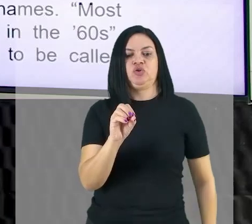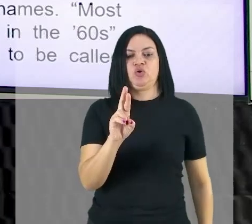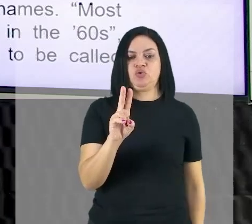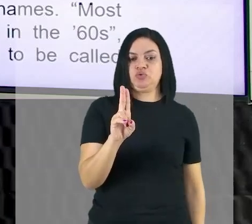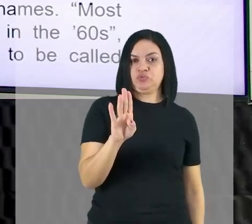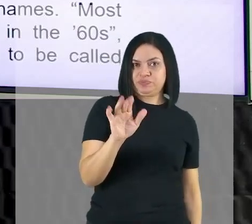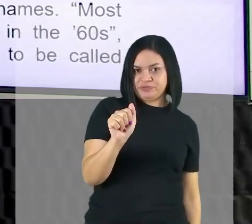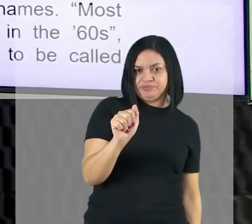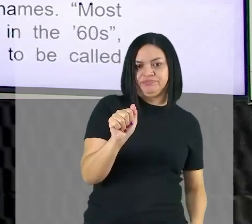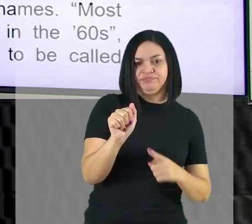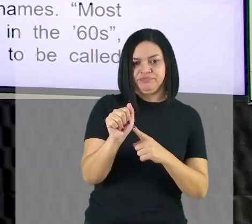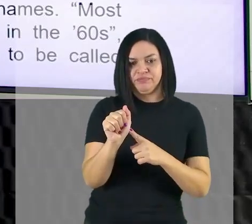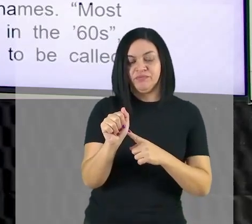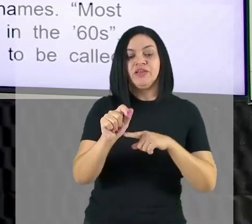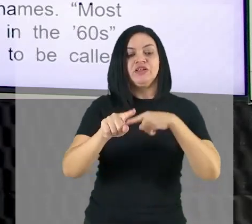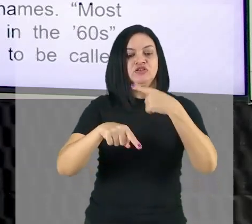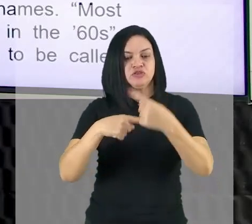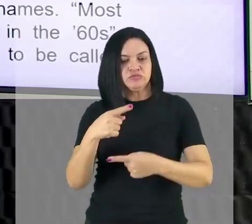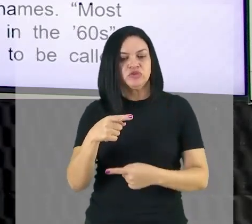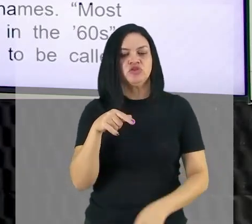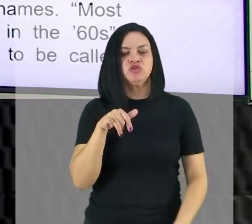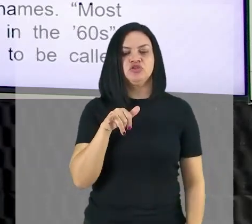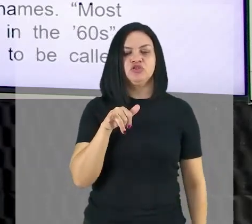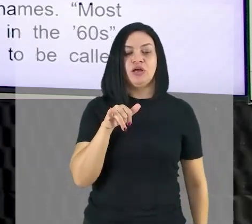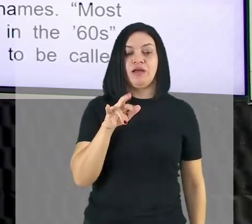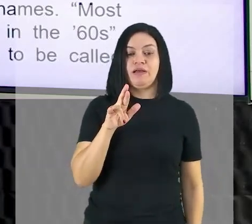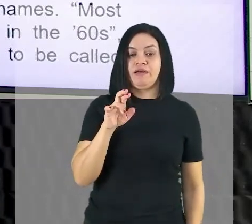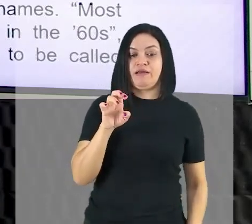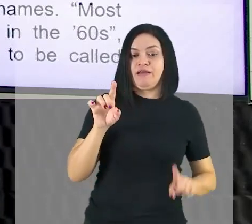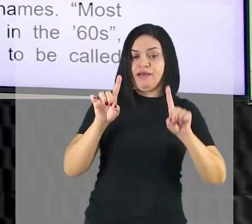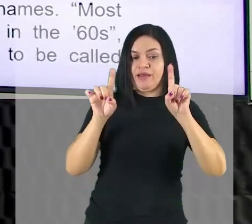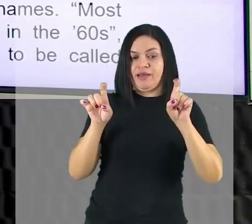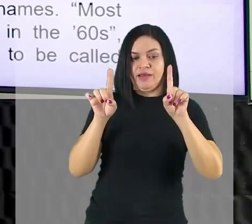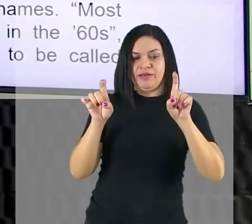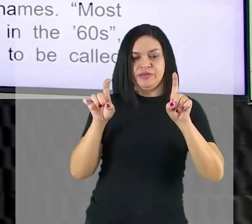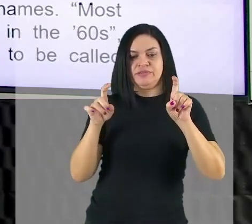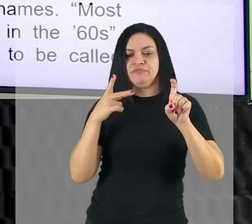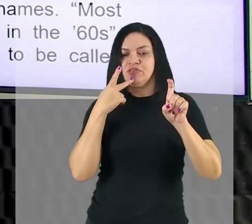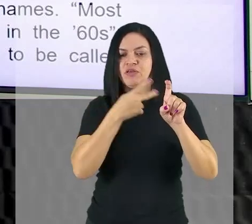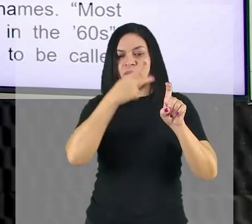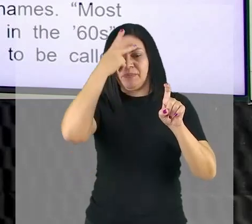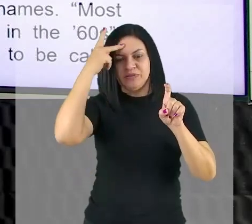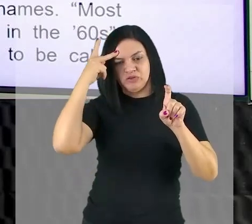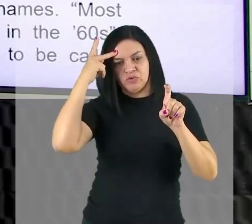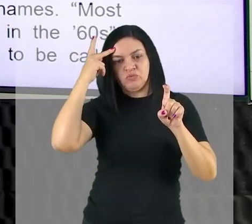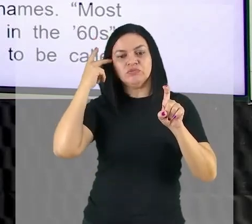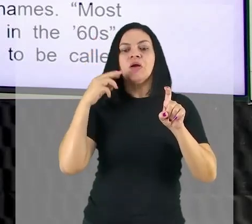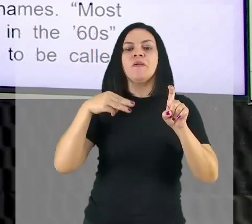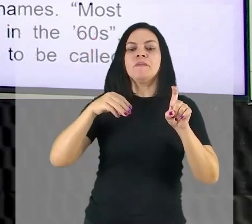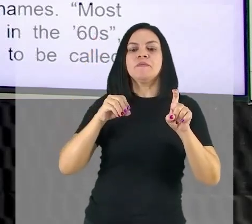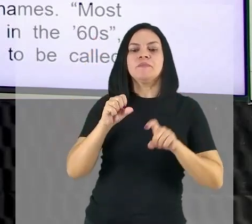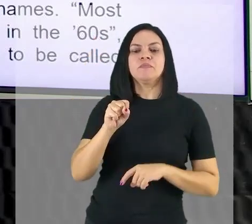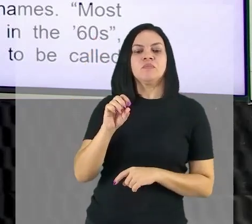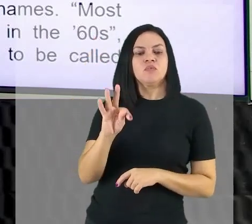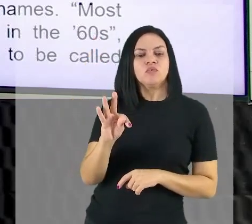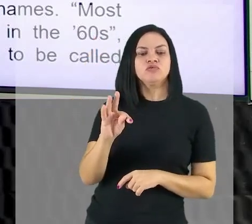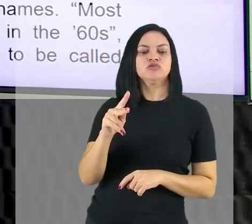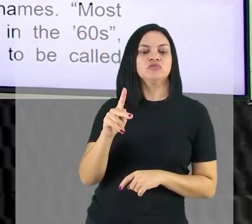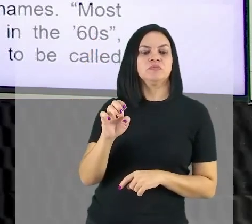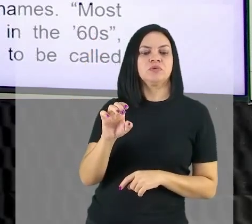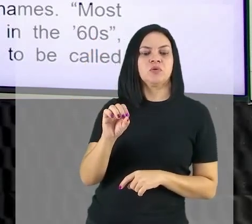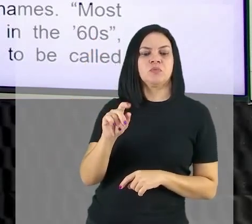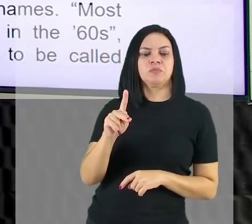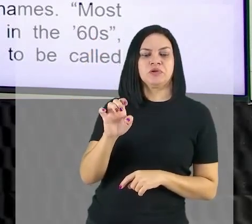nomes. Most people chose, aqui aspas, porque é a fala de uma pessoa, a maioria das pessoas